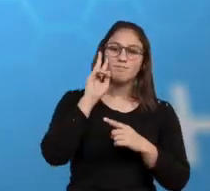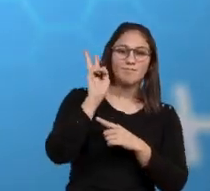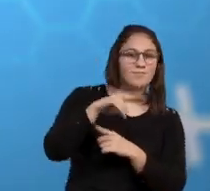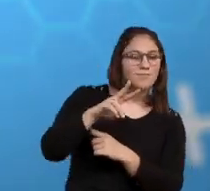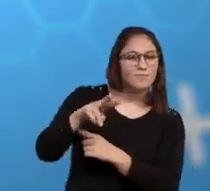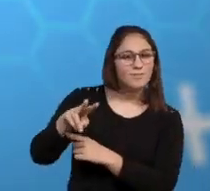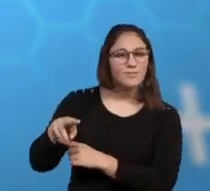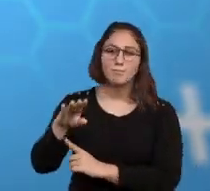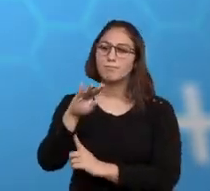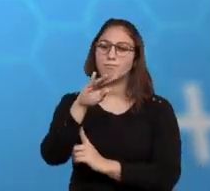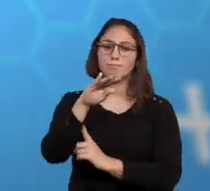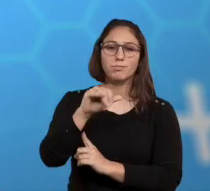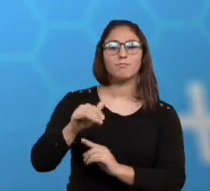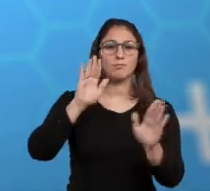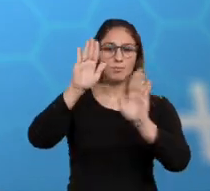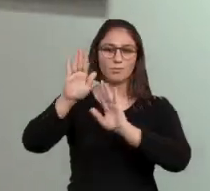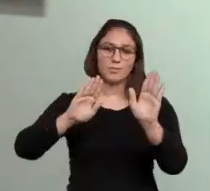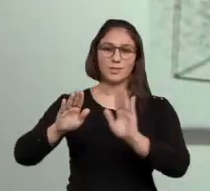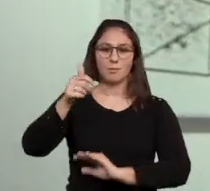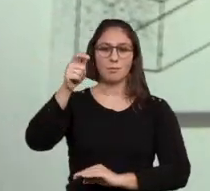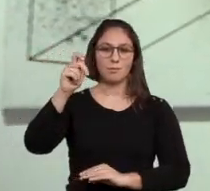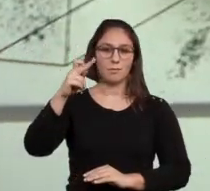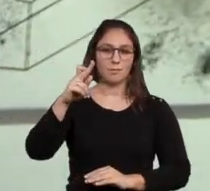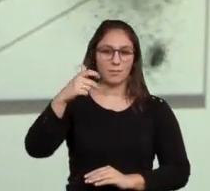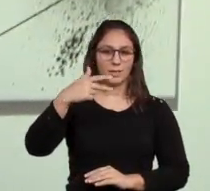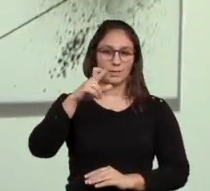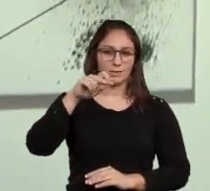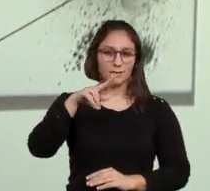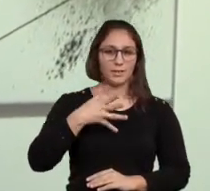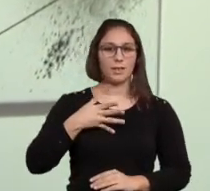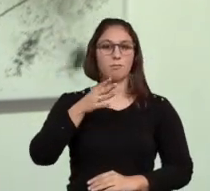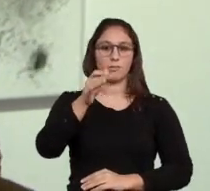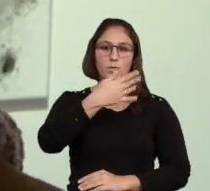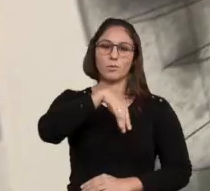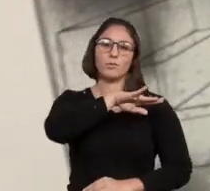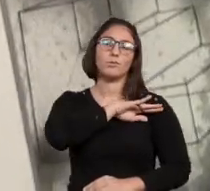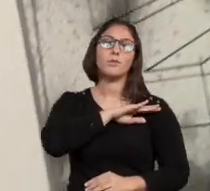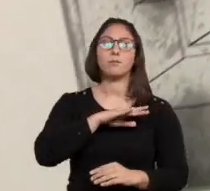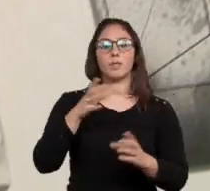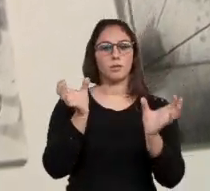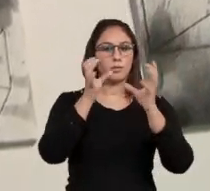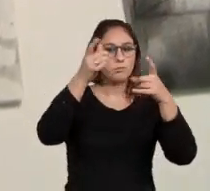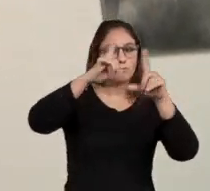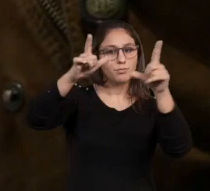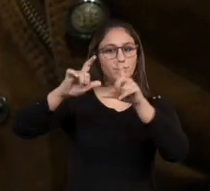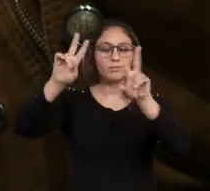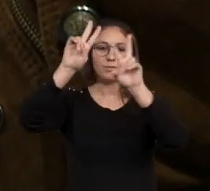Visitamos na Galeria da Bertrand, em Coimbra, a exposição de pintura Constelações, do artista plástico Paulo